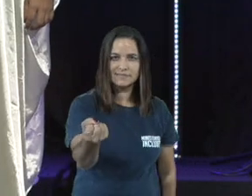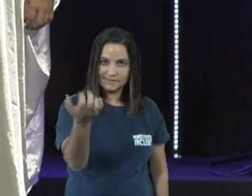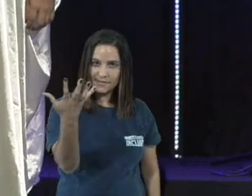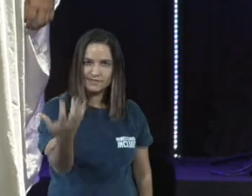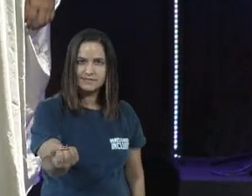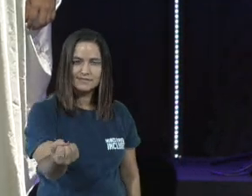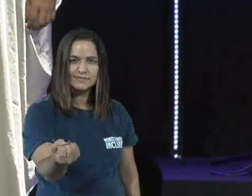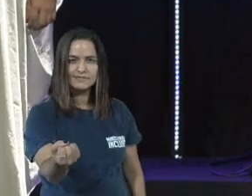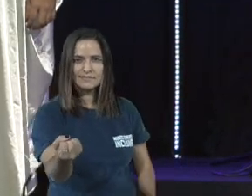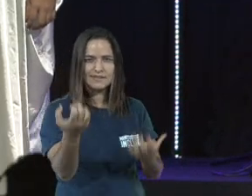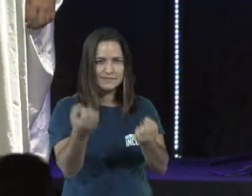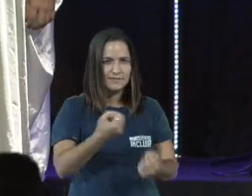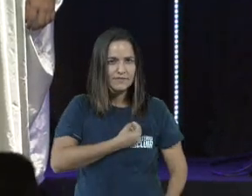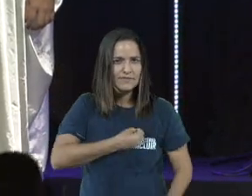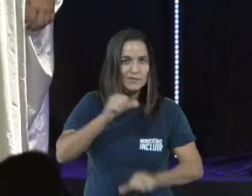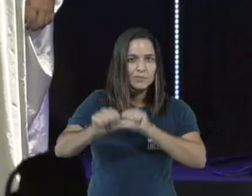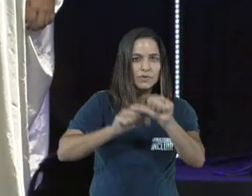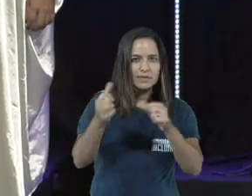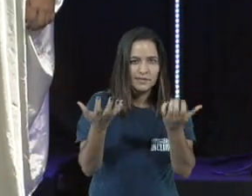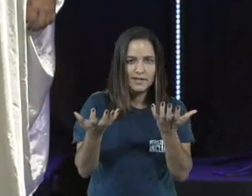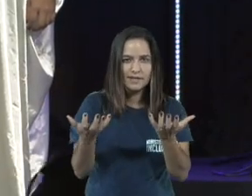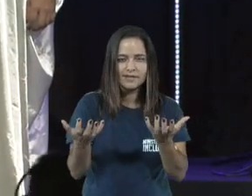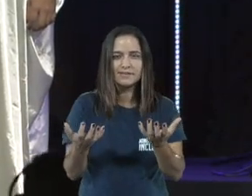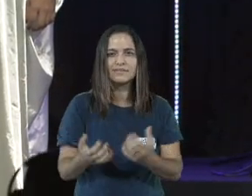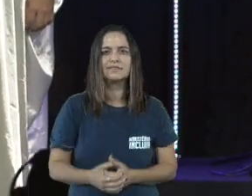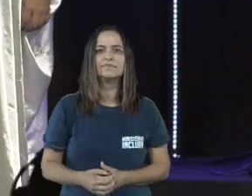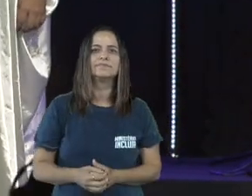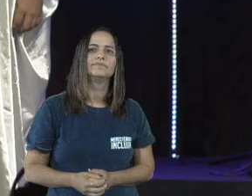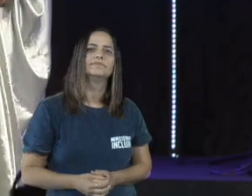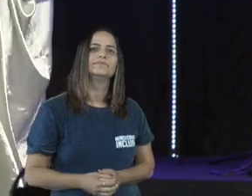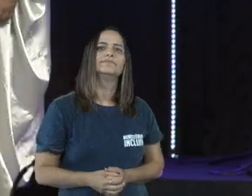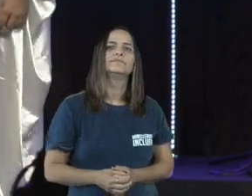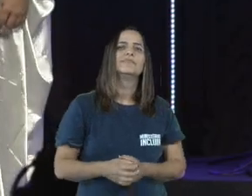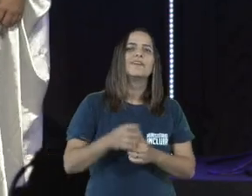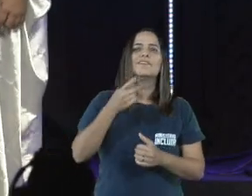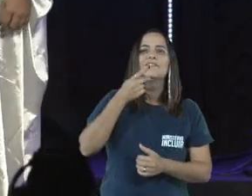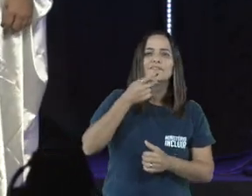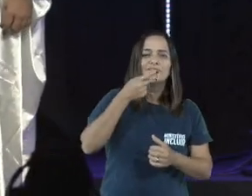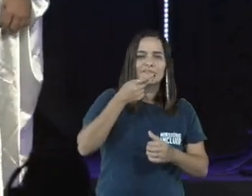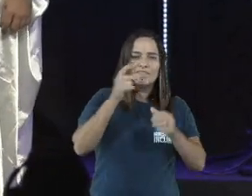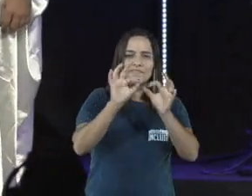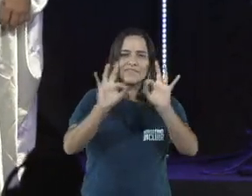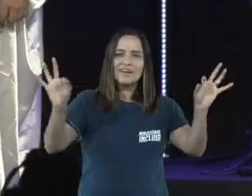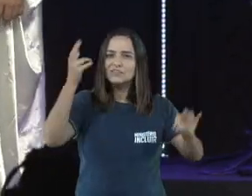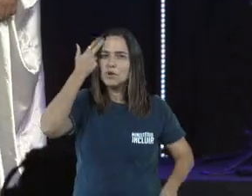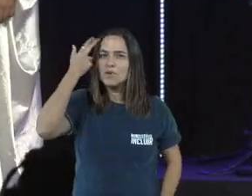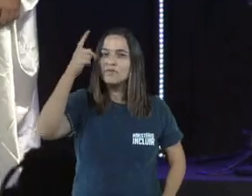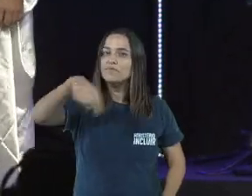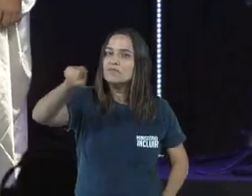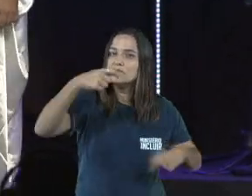mesmo Hoje vamos falar de uma forma bem Popular vão todo mundo tomar vergonha na cara legal